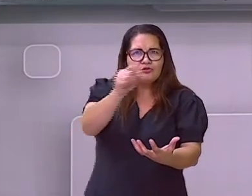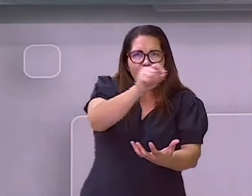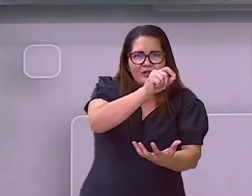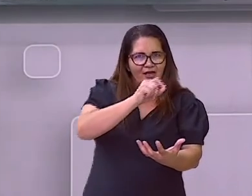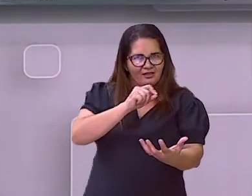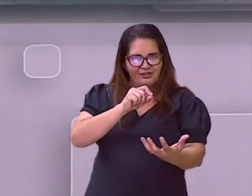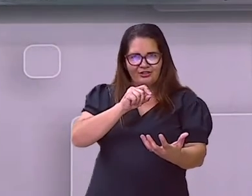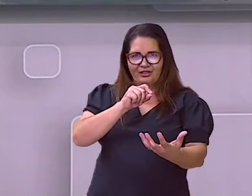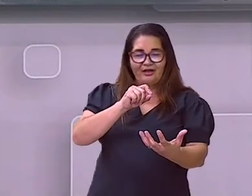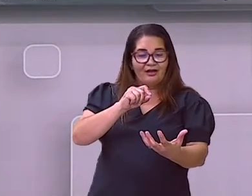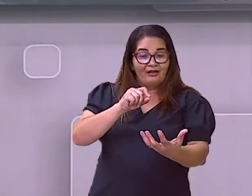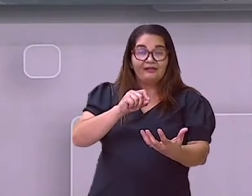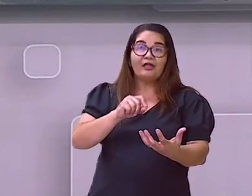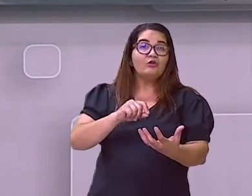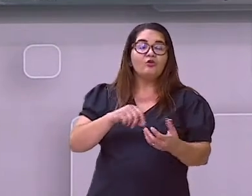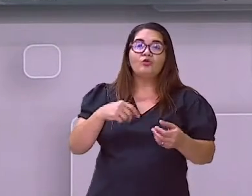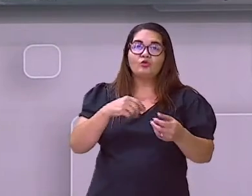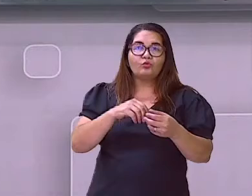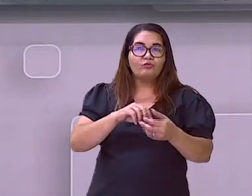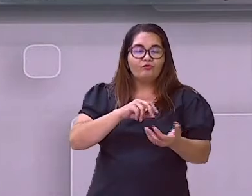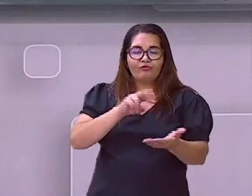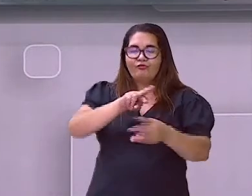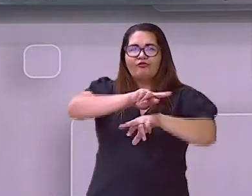zonas climáticas.